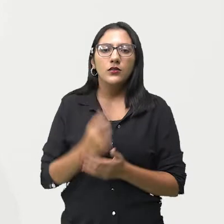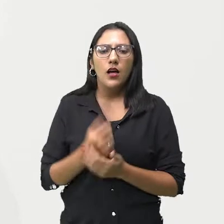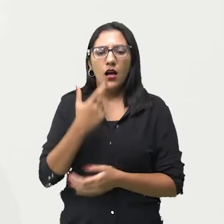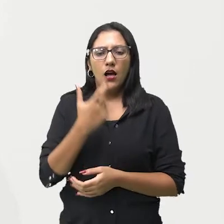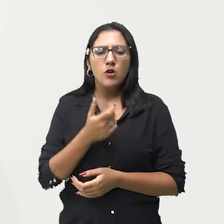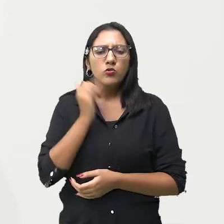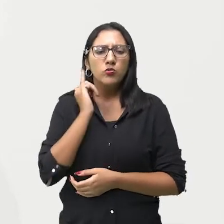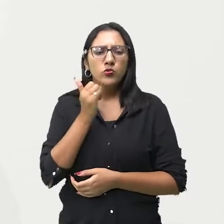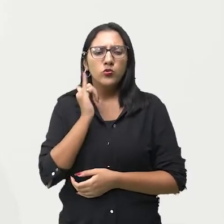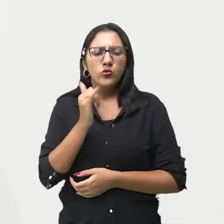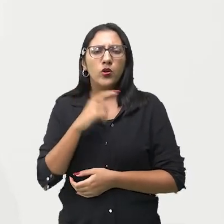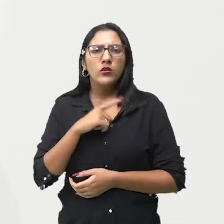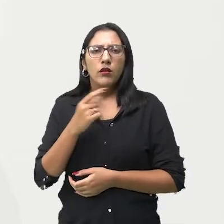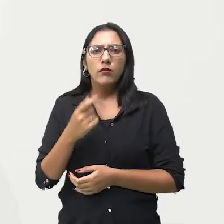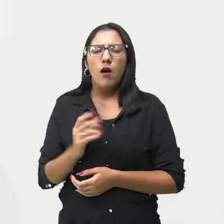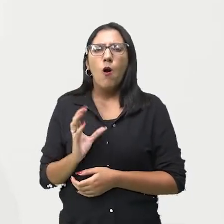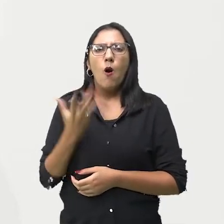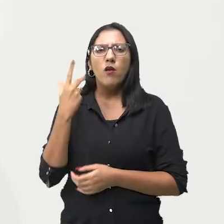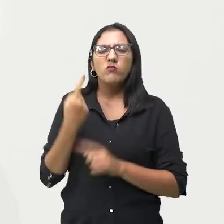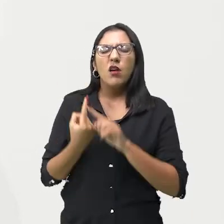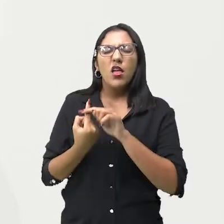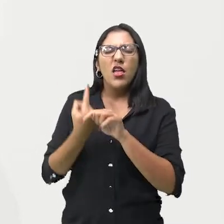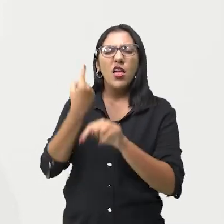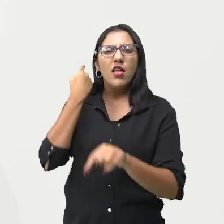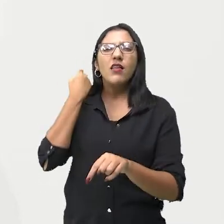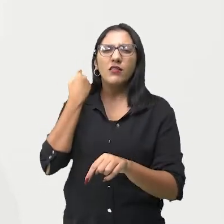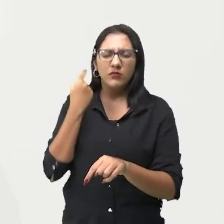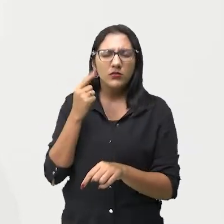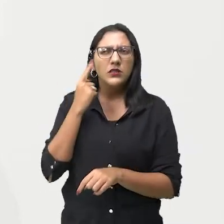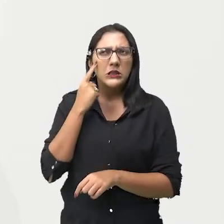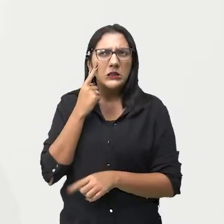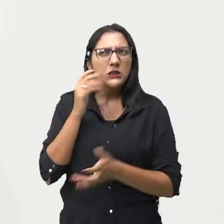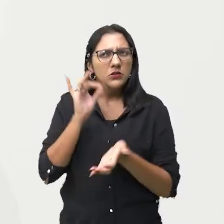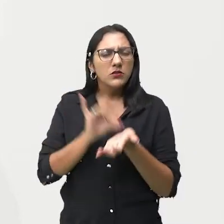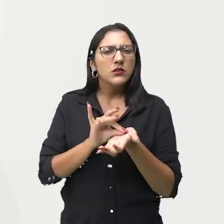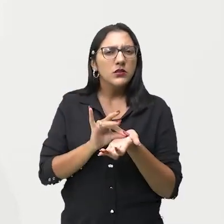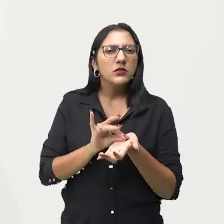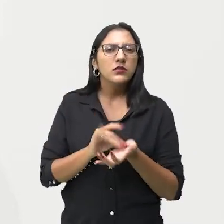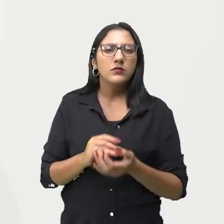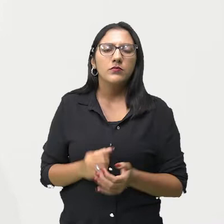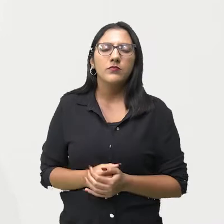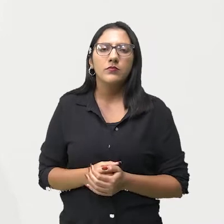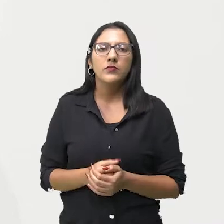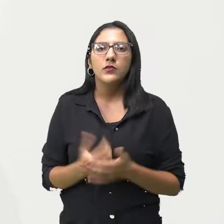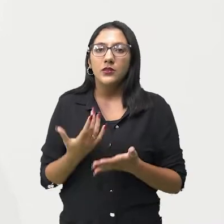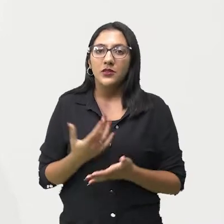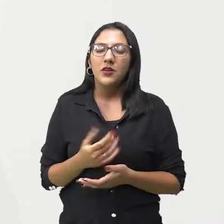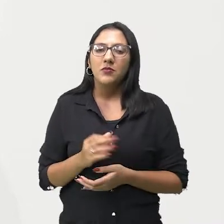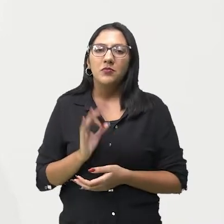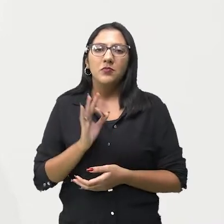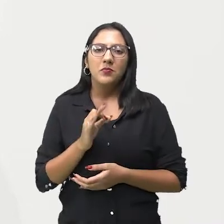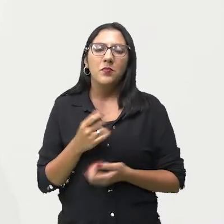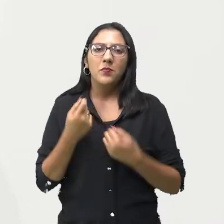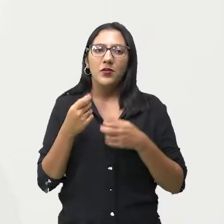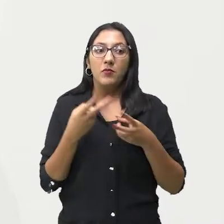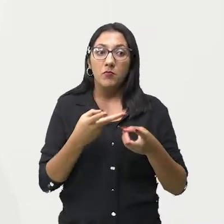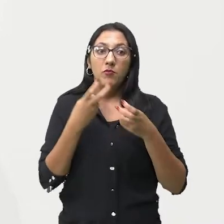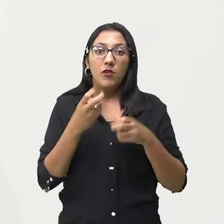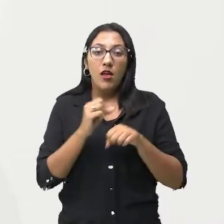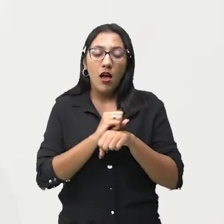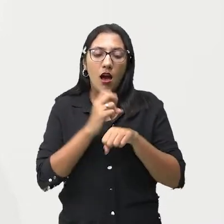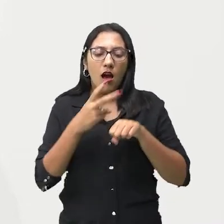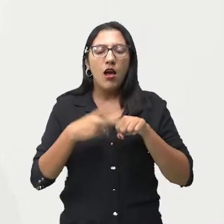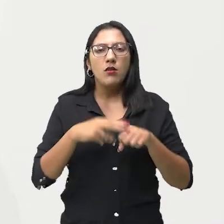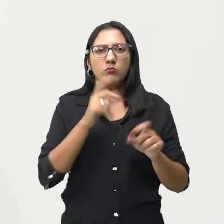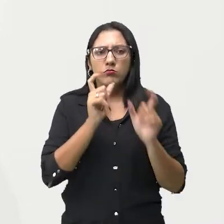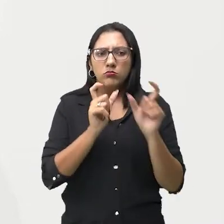contando uma coisa que, olha, aconteceu há muito tempo, com toda certeza. E aí, então, é realmente por meio de expressões adverbiais e